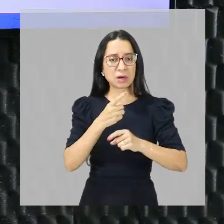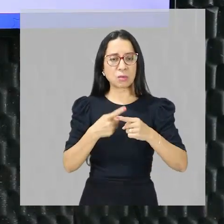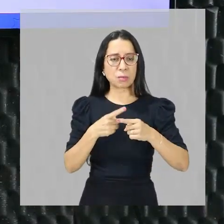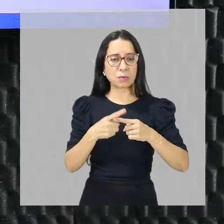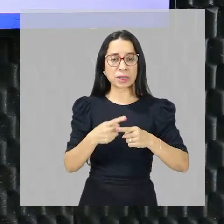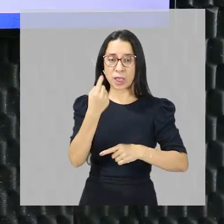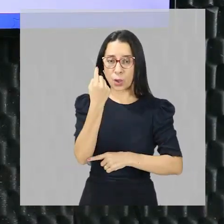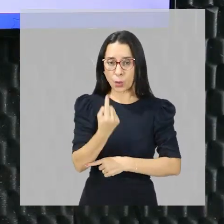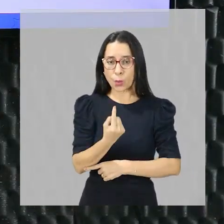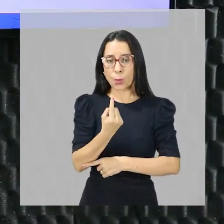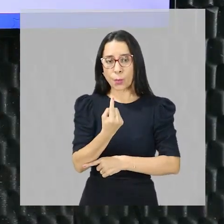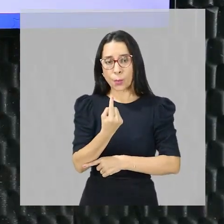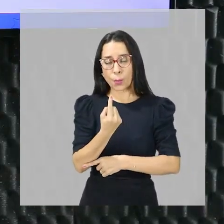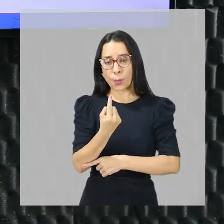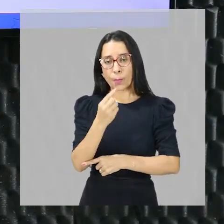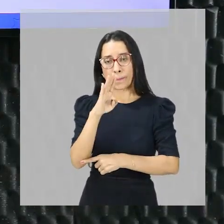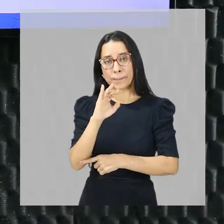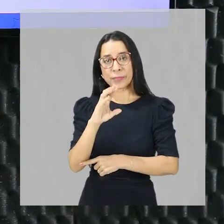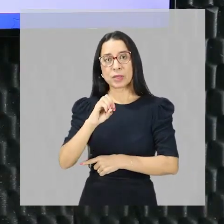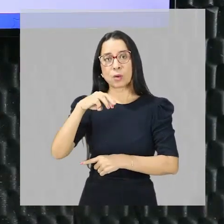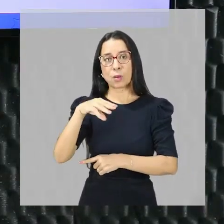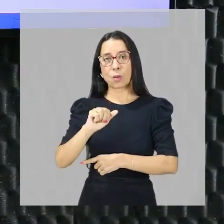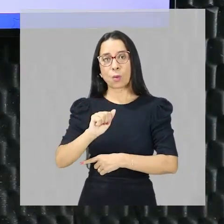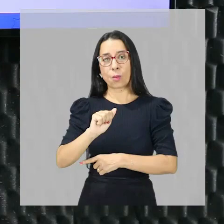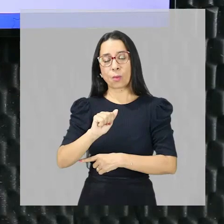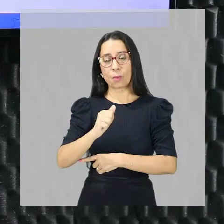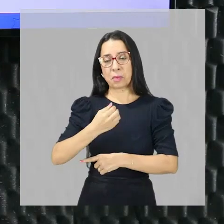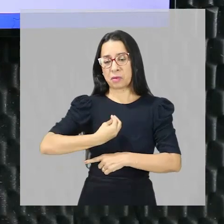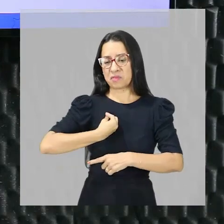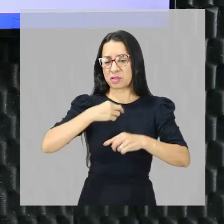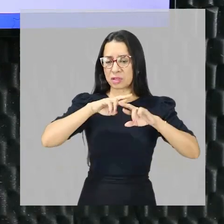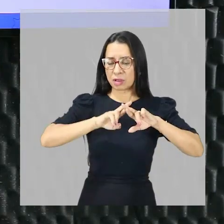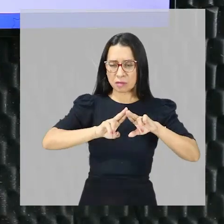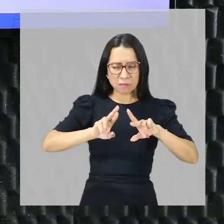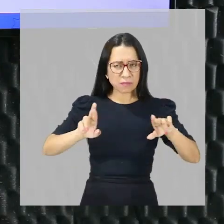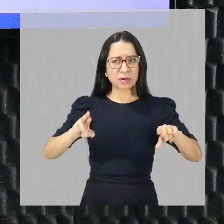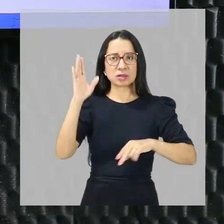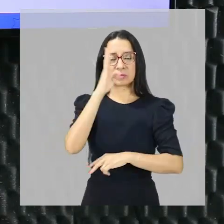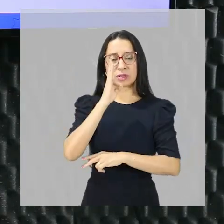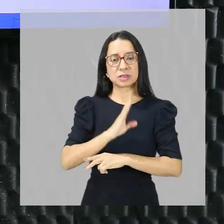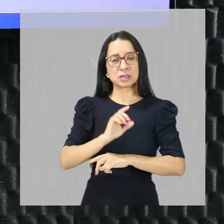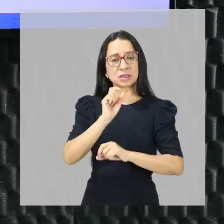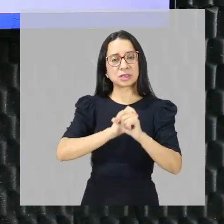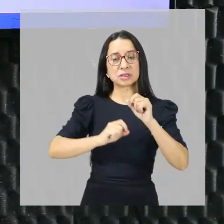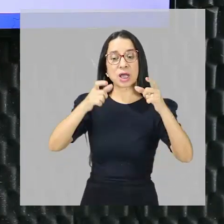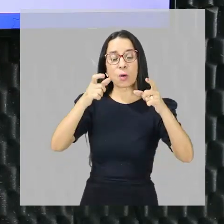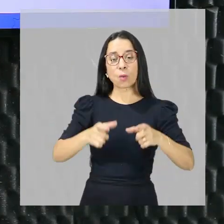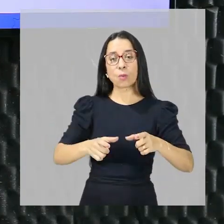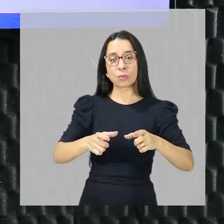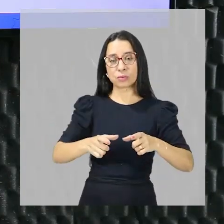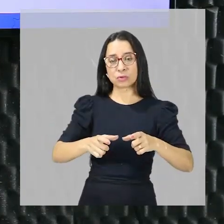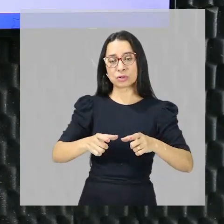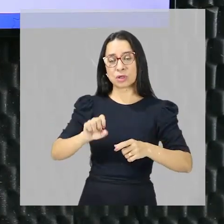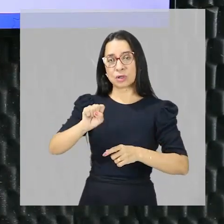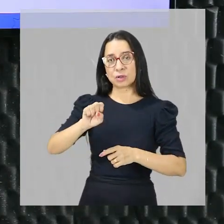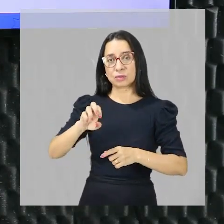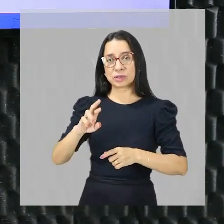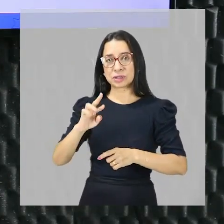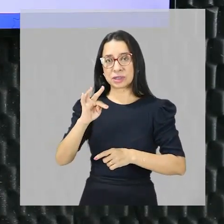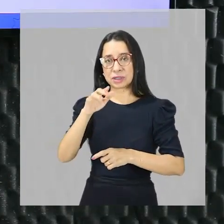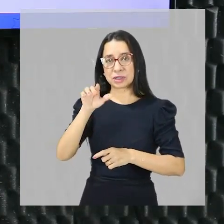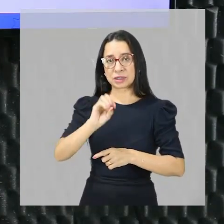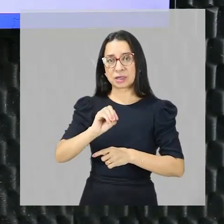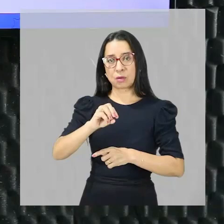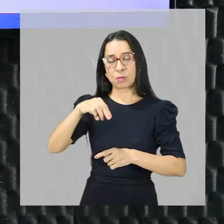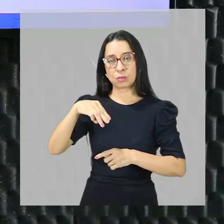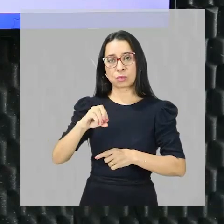o único bioma brasileiro que tem, de fato, uma característica semiárida é no sertão nordestino, que é o bioma de quê? Que